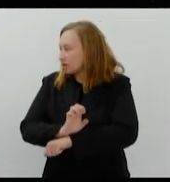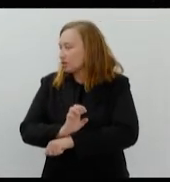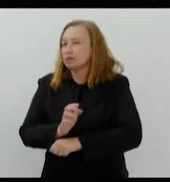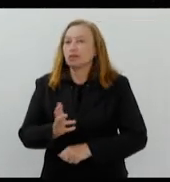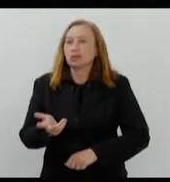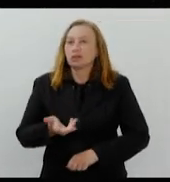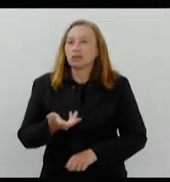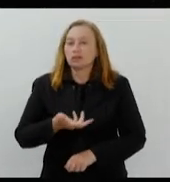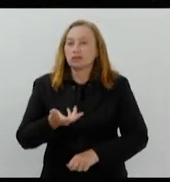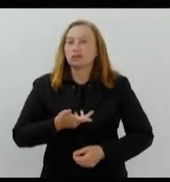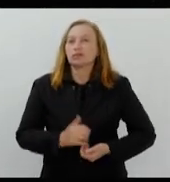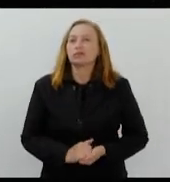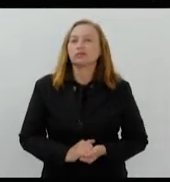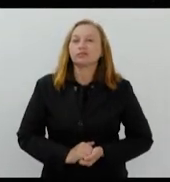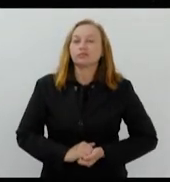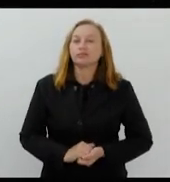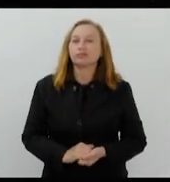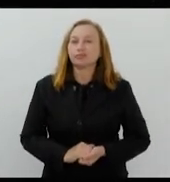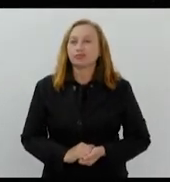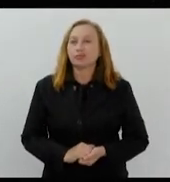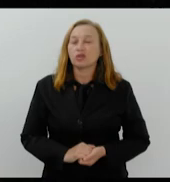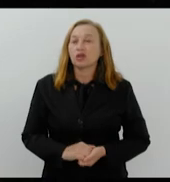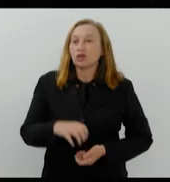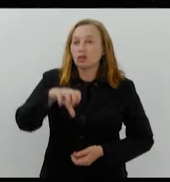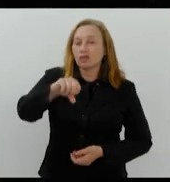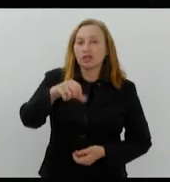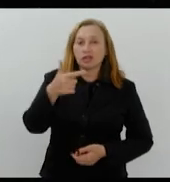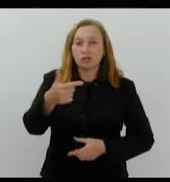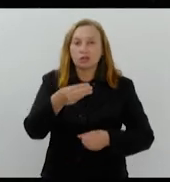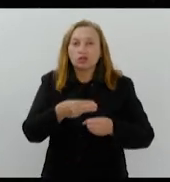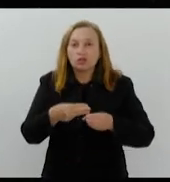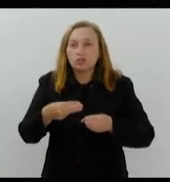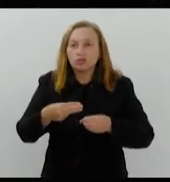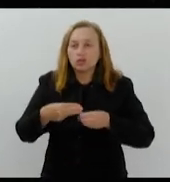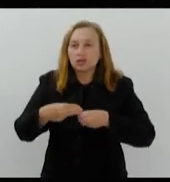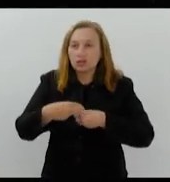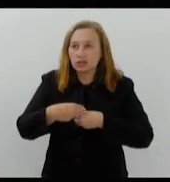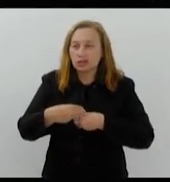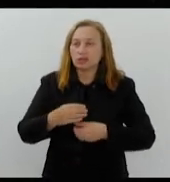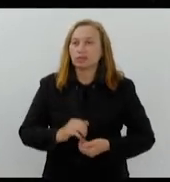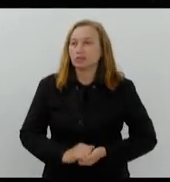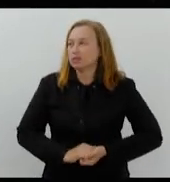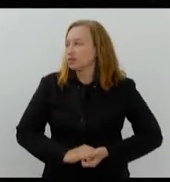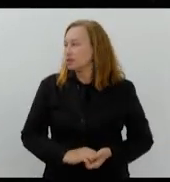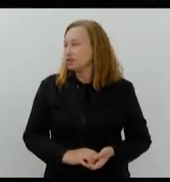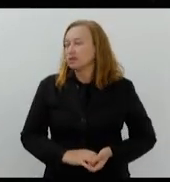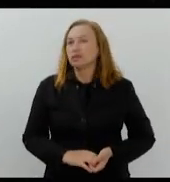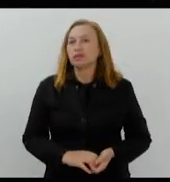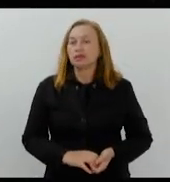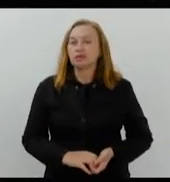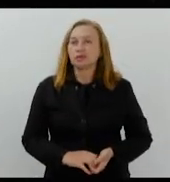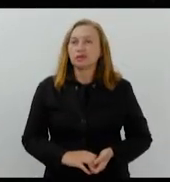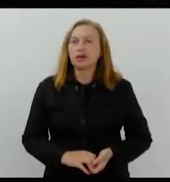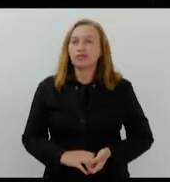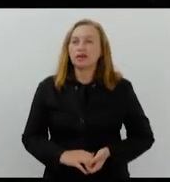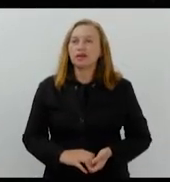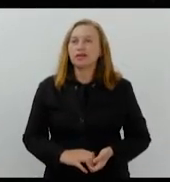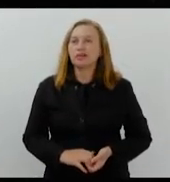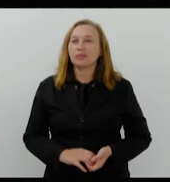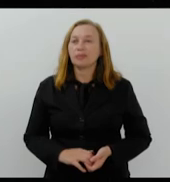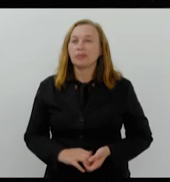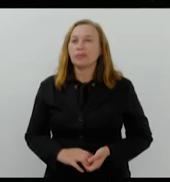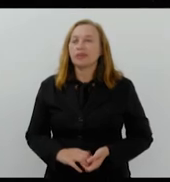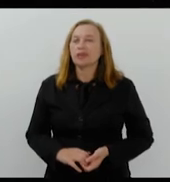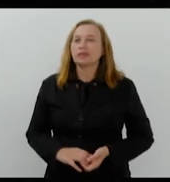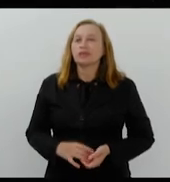que em 2025, e nos 92 municípios. Aí eu pergunto, que investimento?